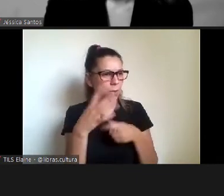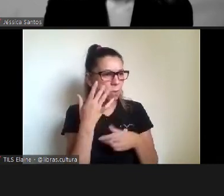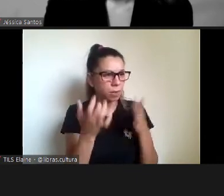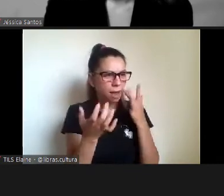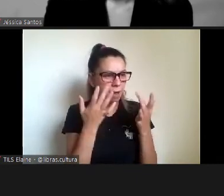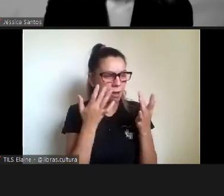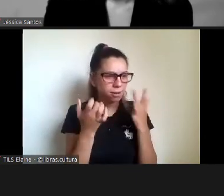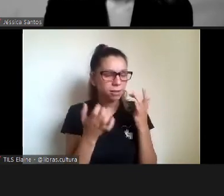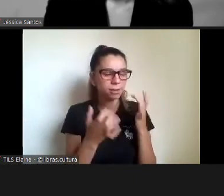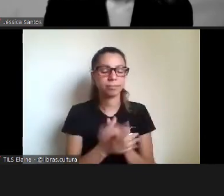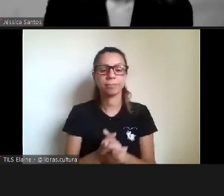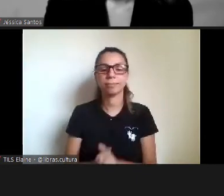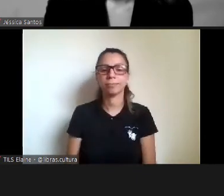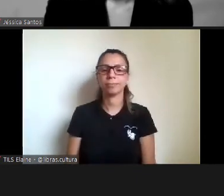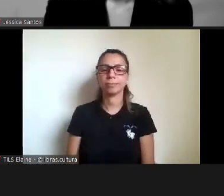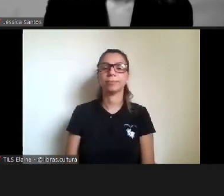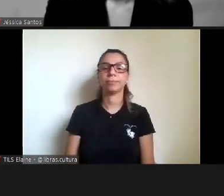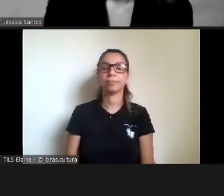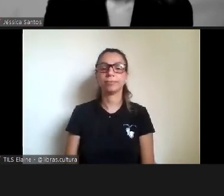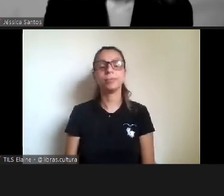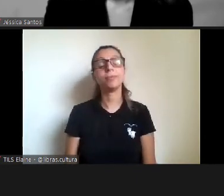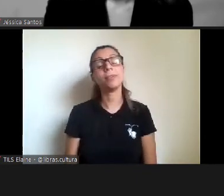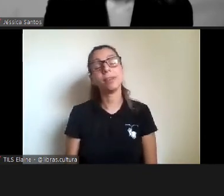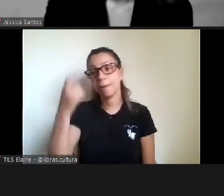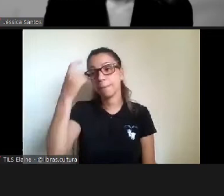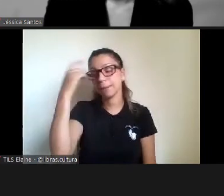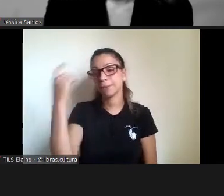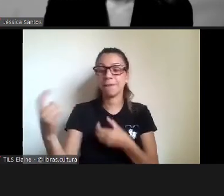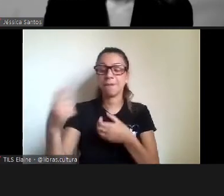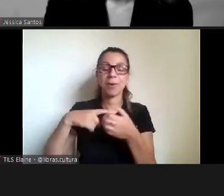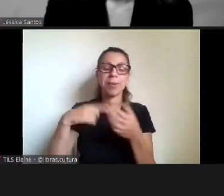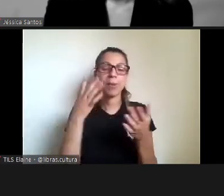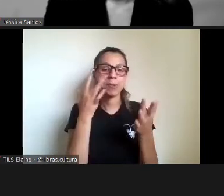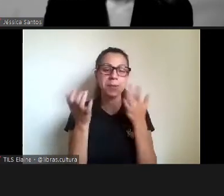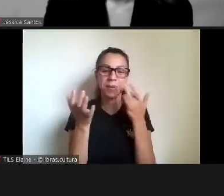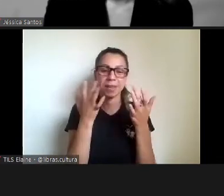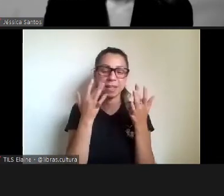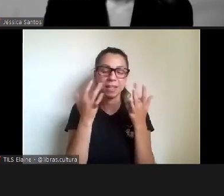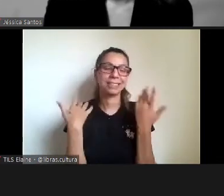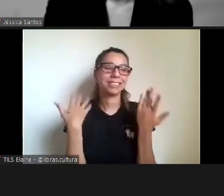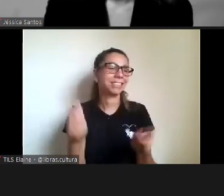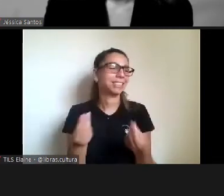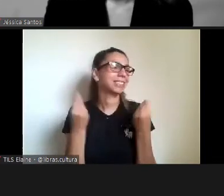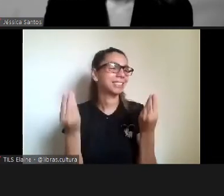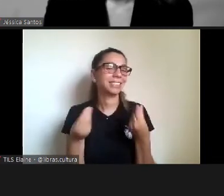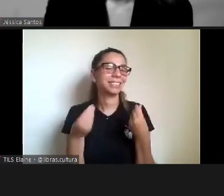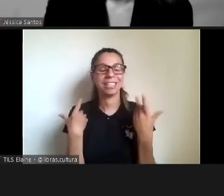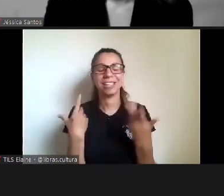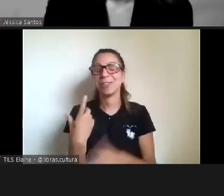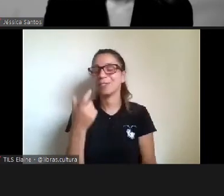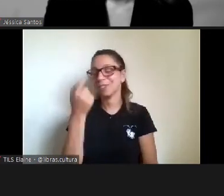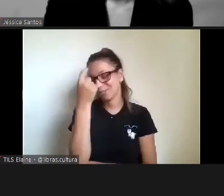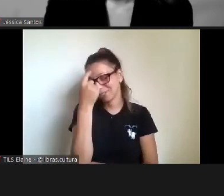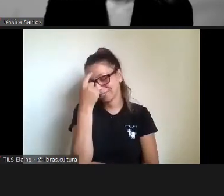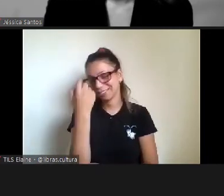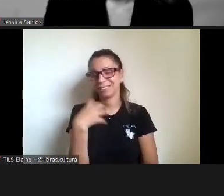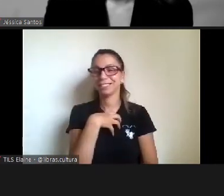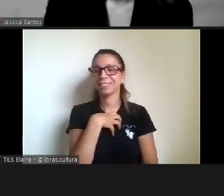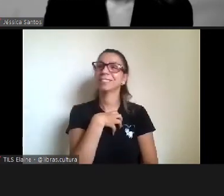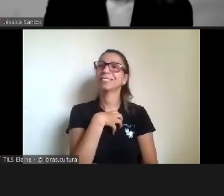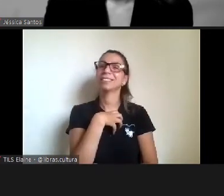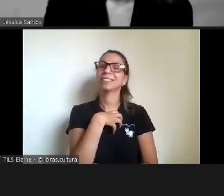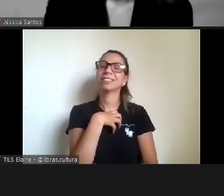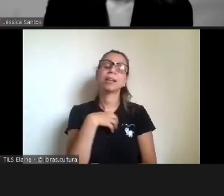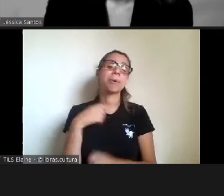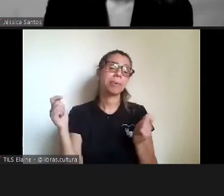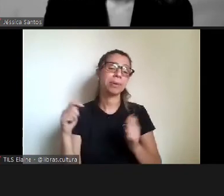presença. Quando eu penso, né, no retorno ao teatro, eu fico, sei lá, em transe, assim, de poder sentir de